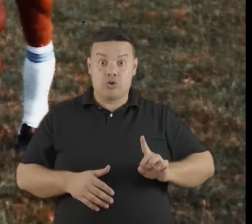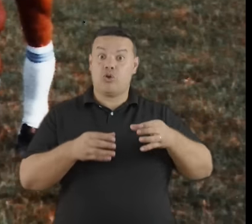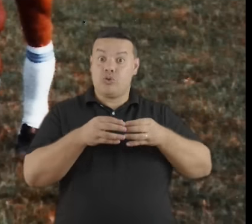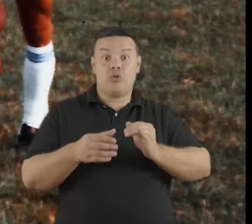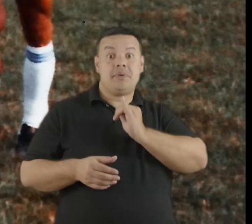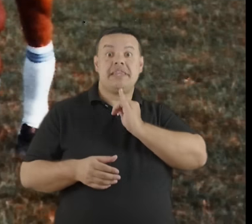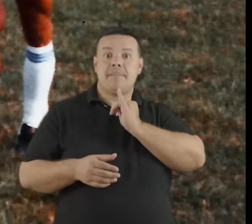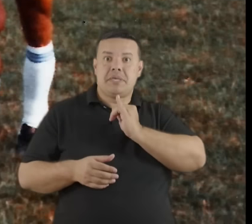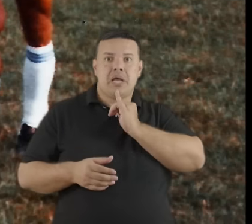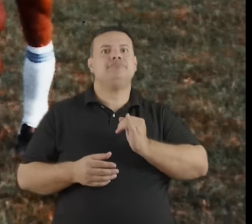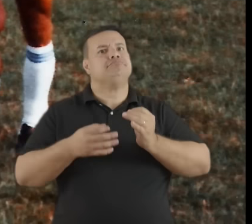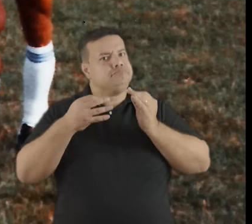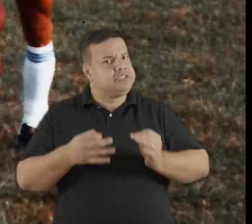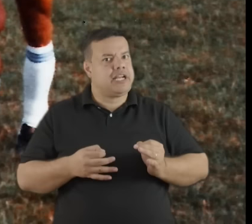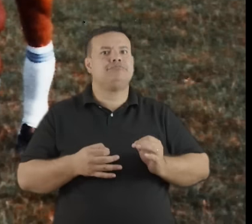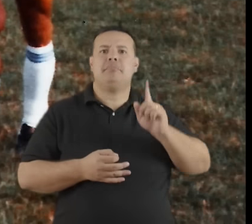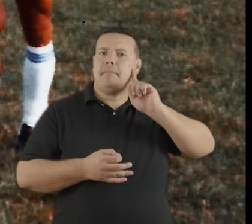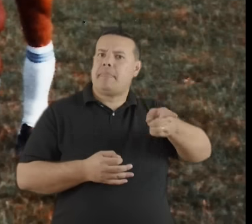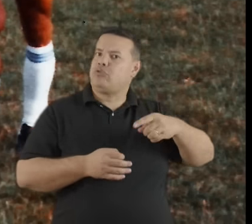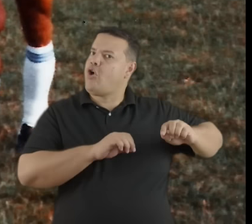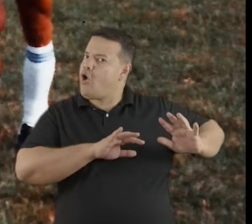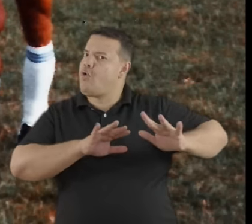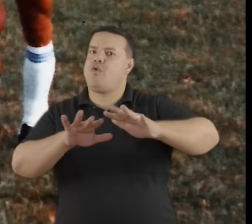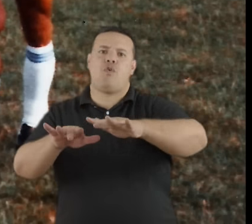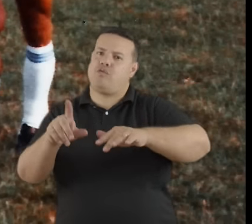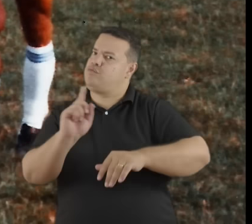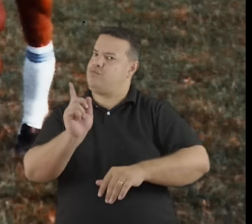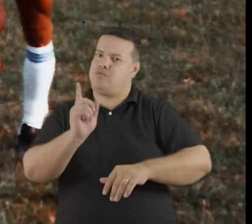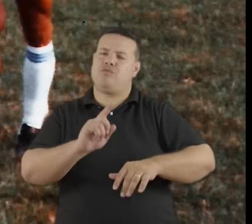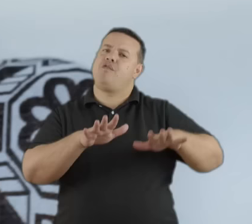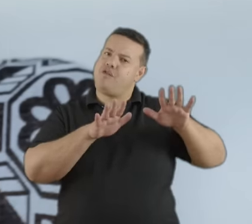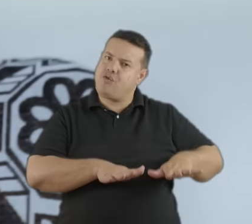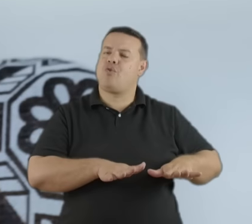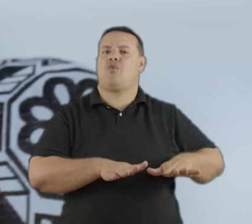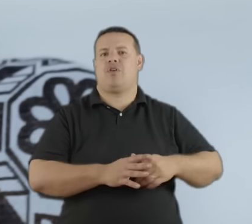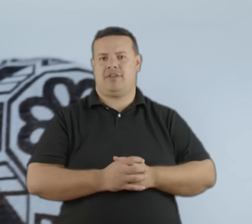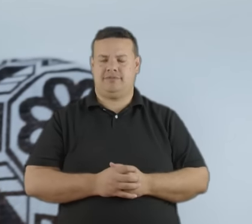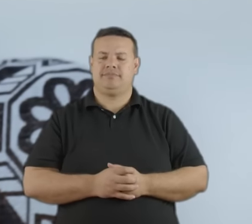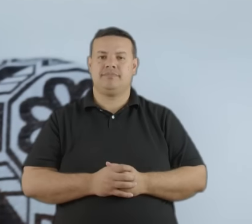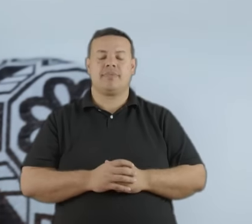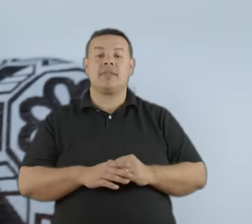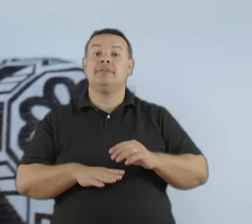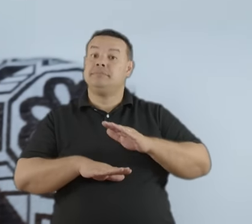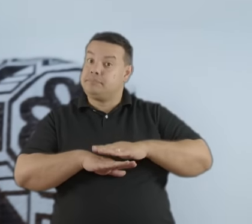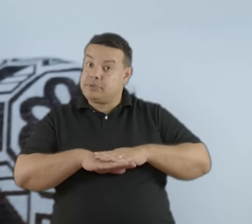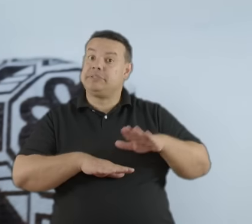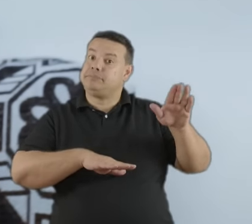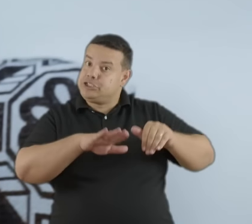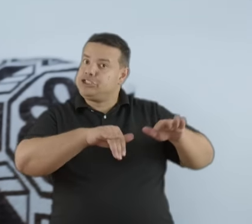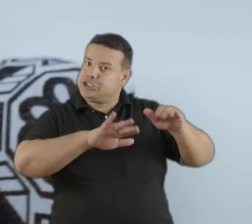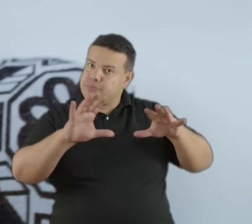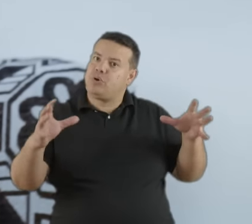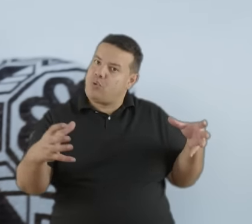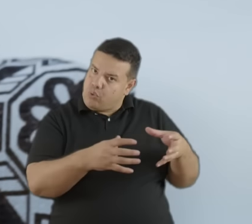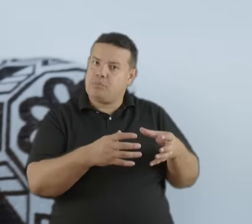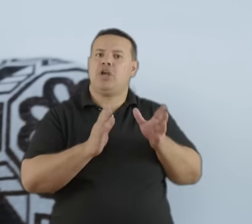a palavra e determinou que a Olímpica não fosse ao estádio Lourival Batista. Aí foi quando ele